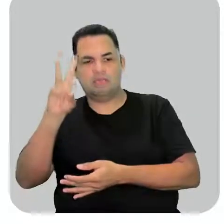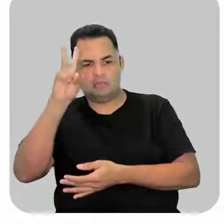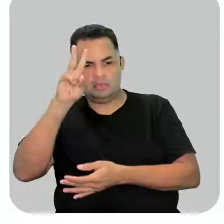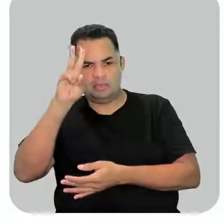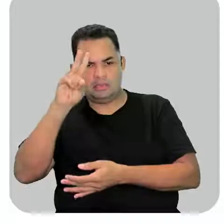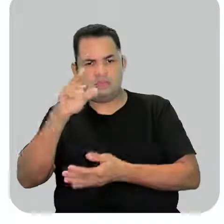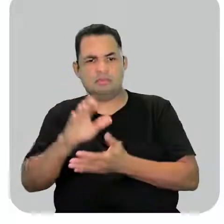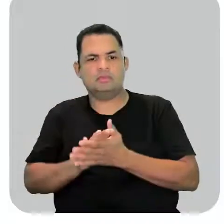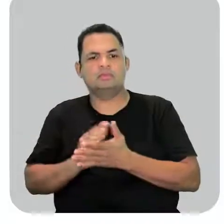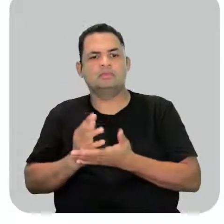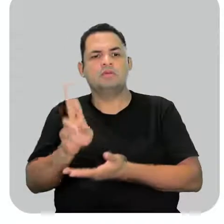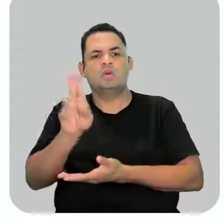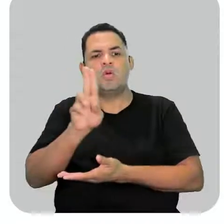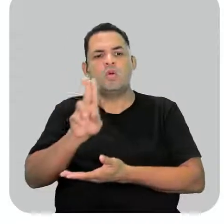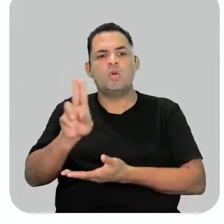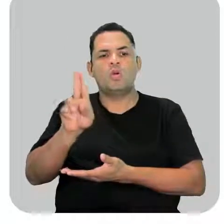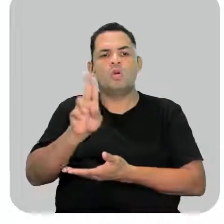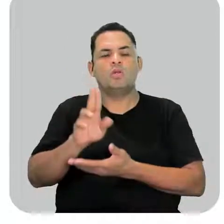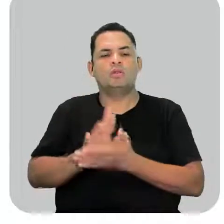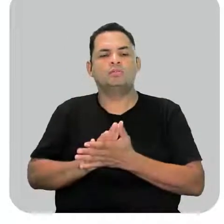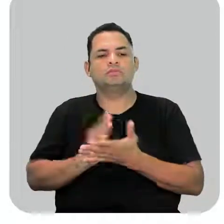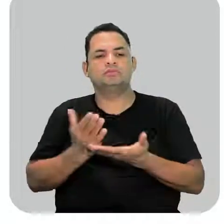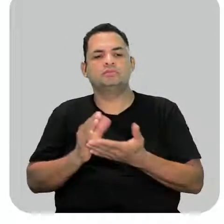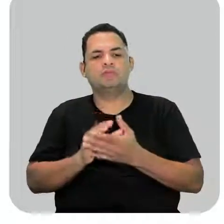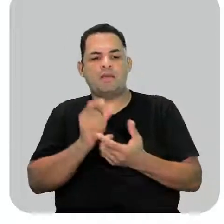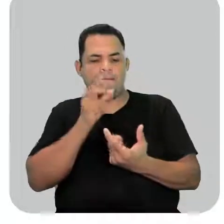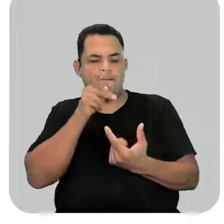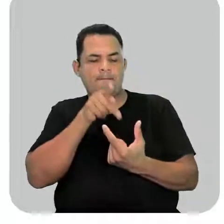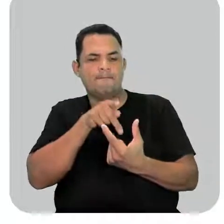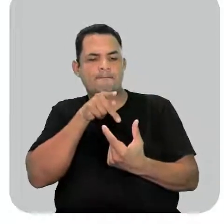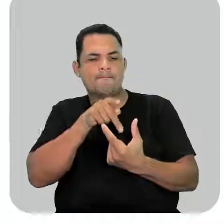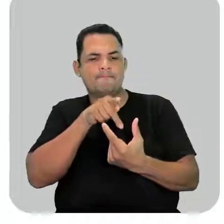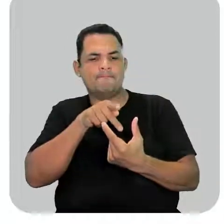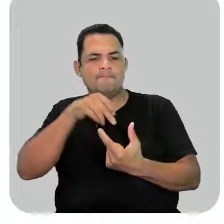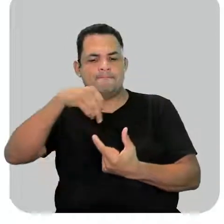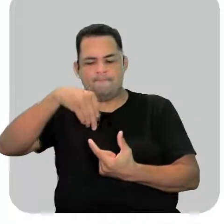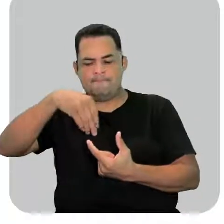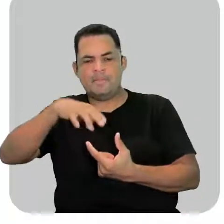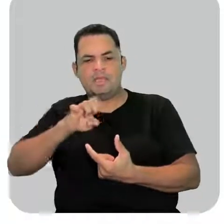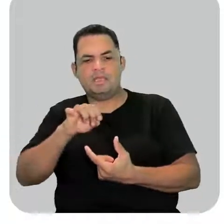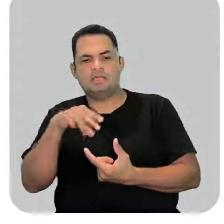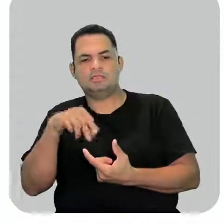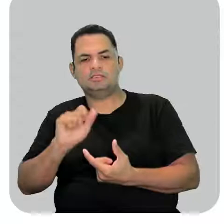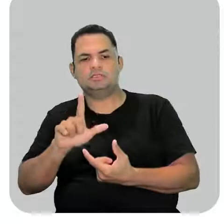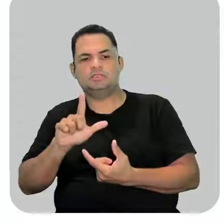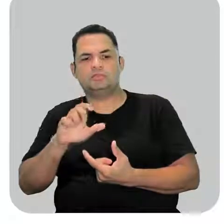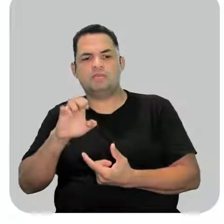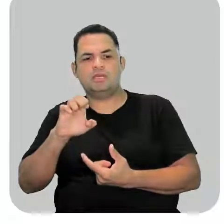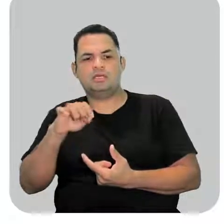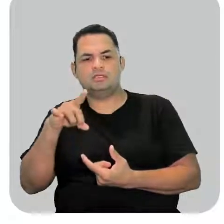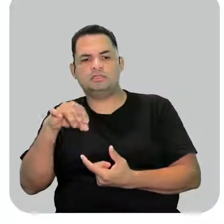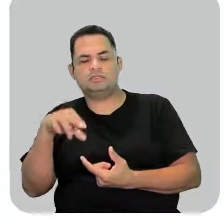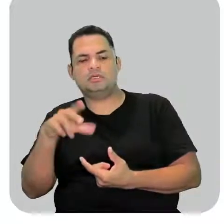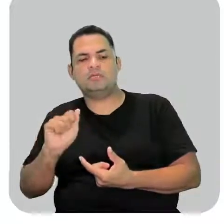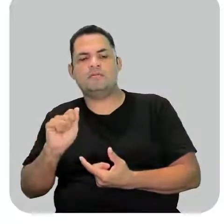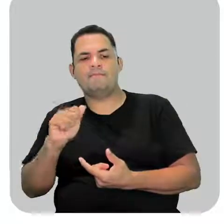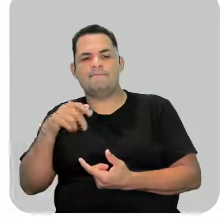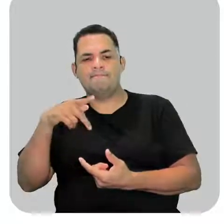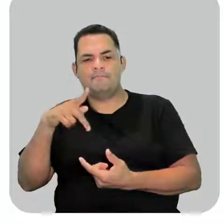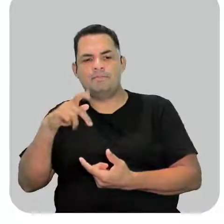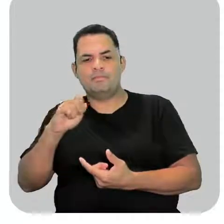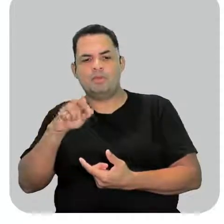lembre-se, você vai utilizar somente o nome do radical. Metil, etil,